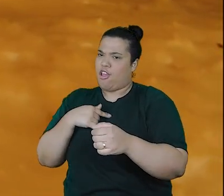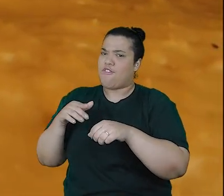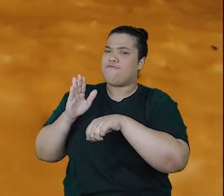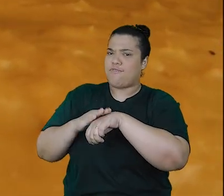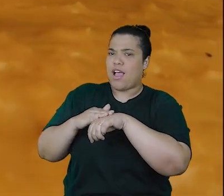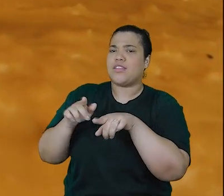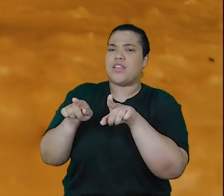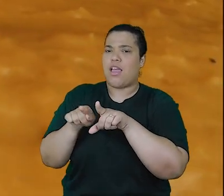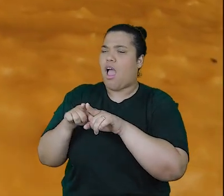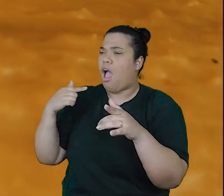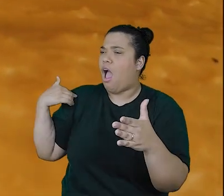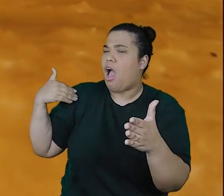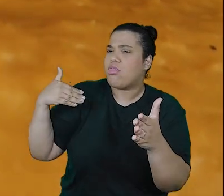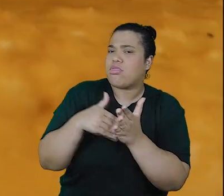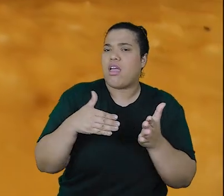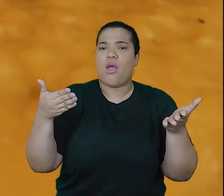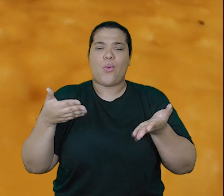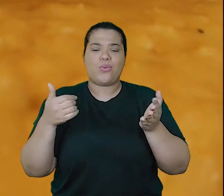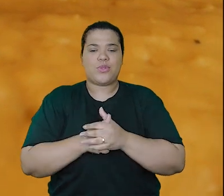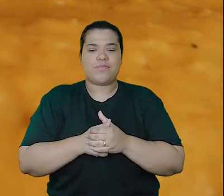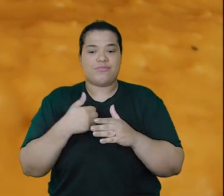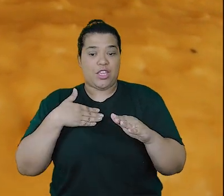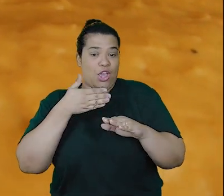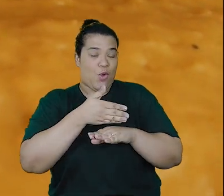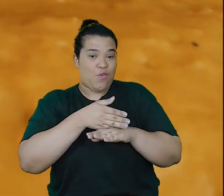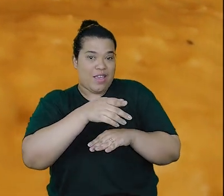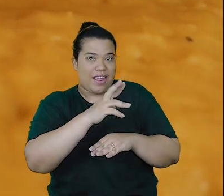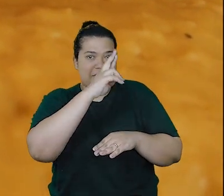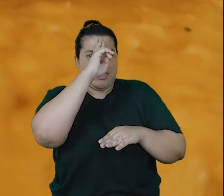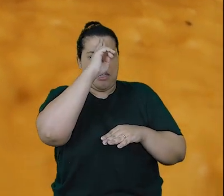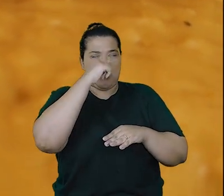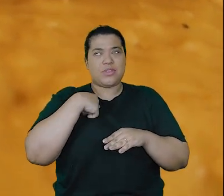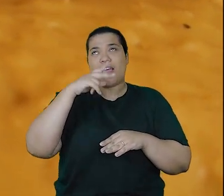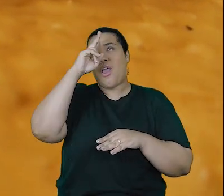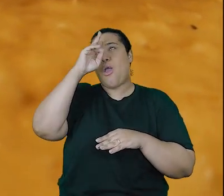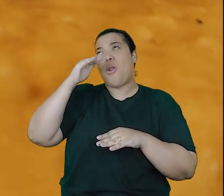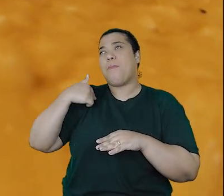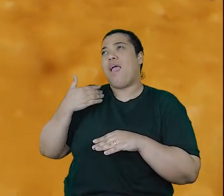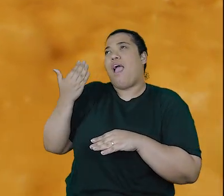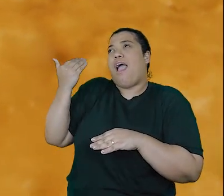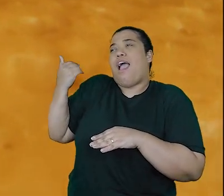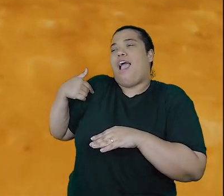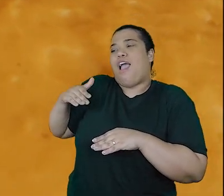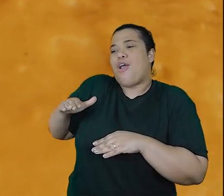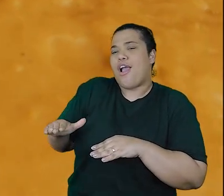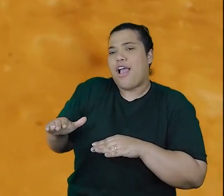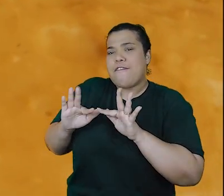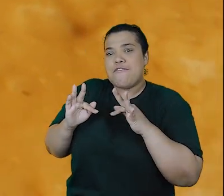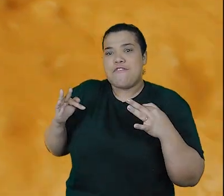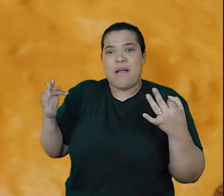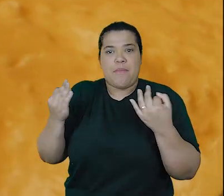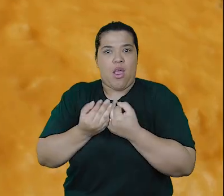nos reunimos. Hoje, ao participar desse almoço, eu lembrei dos meus tempos de infância, da família grande e